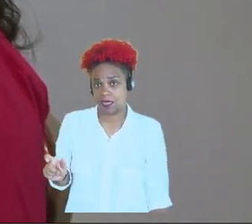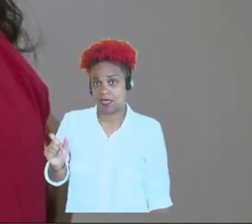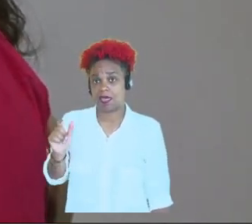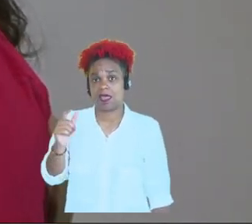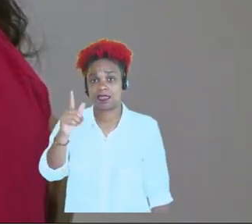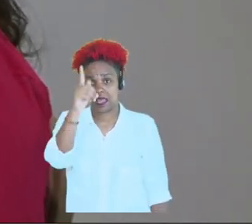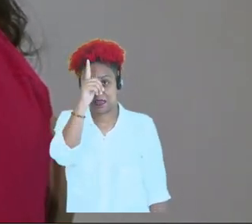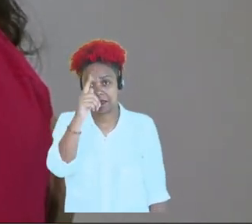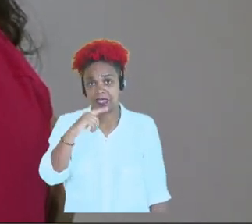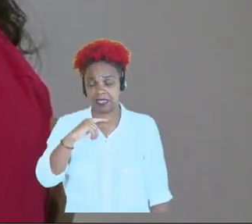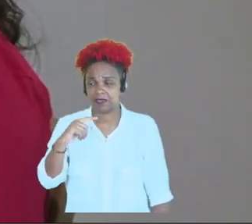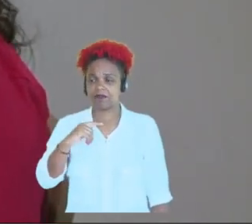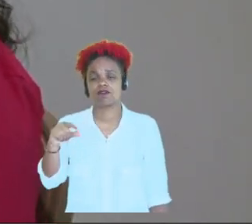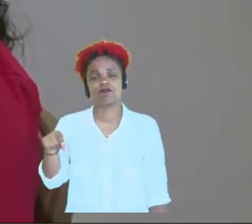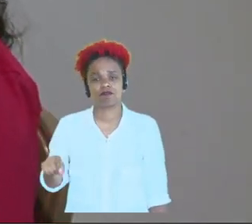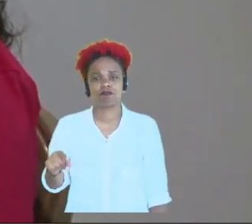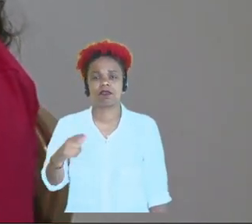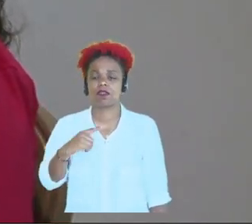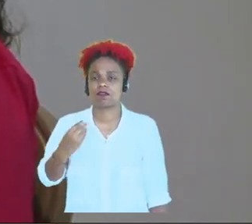CDU, da